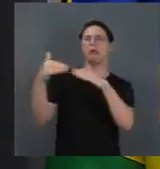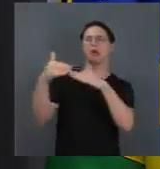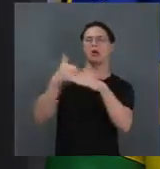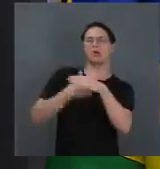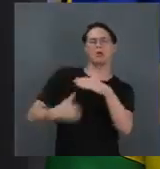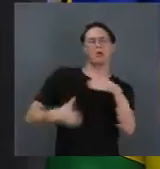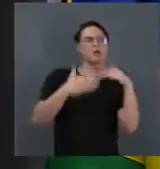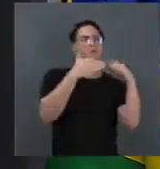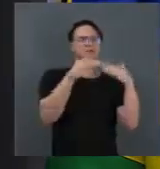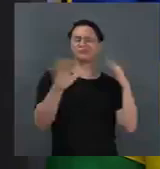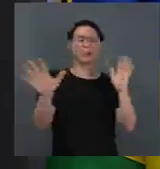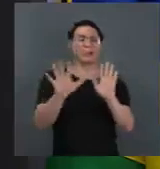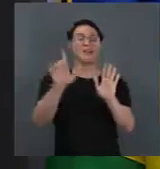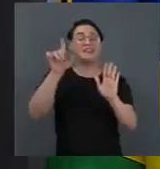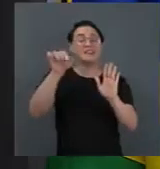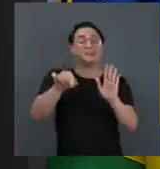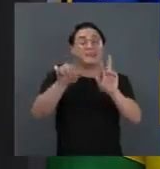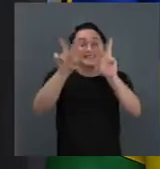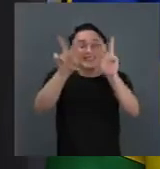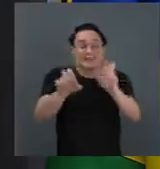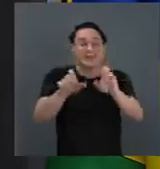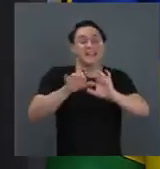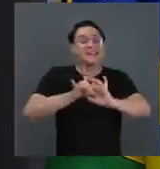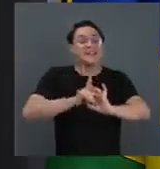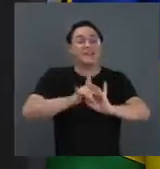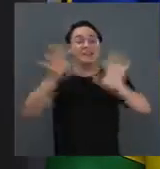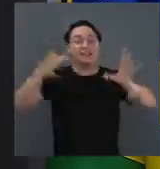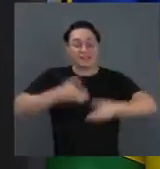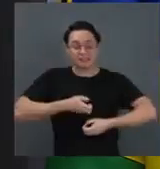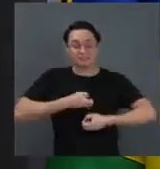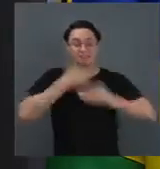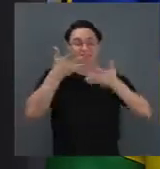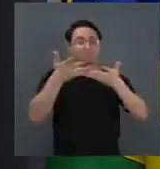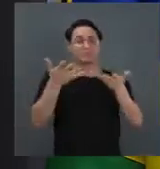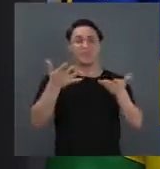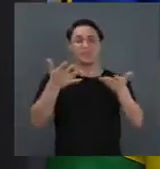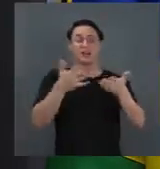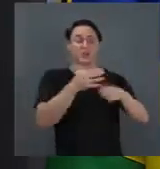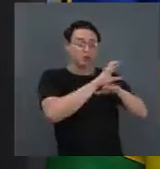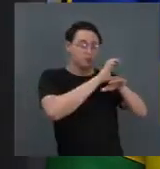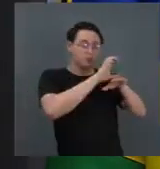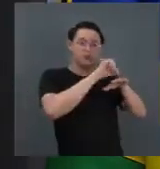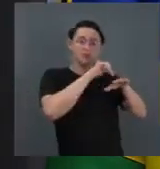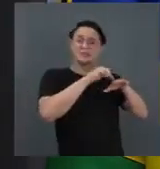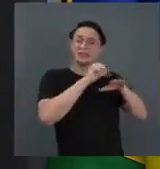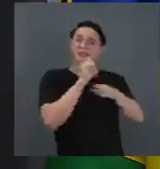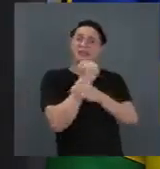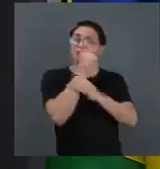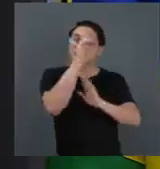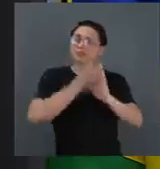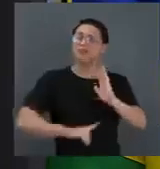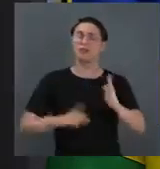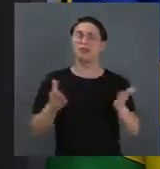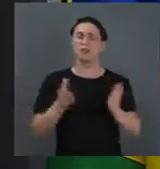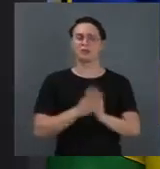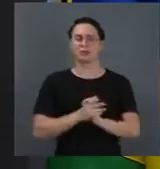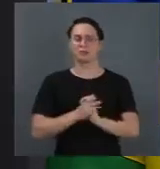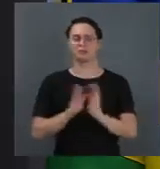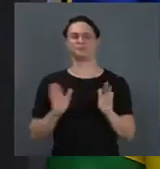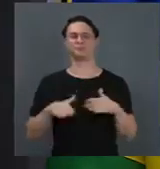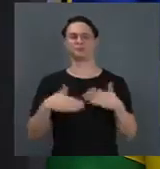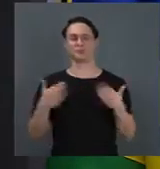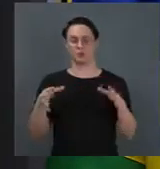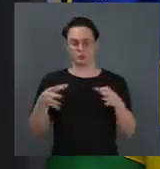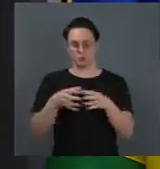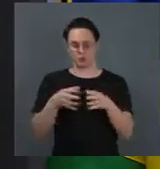É liberdade de expressão. É um direito garantido pela nossa Constituição. E esse